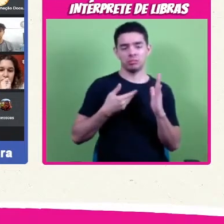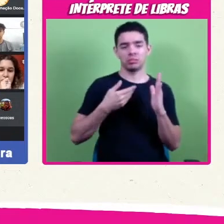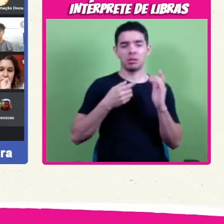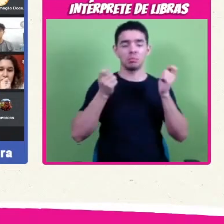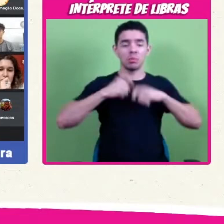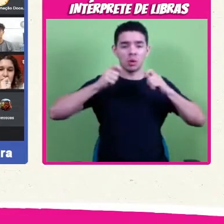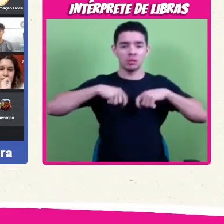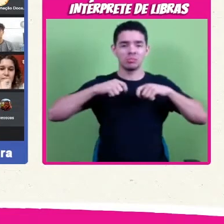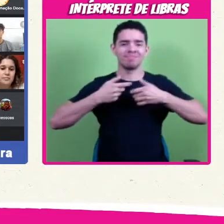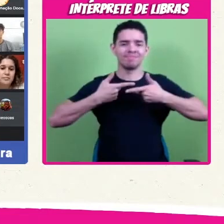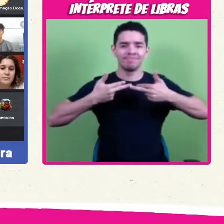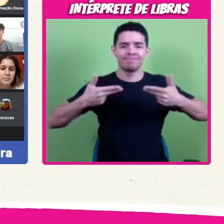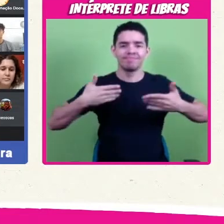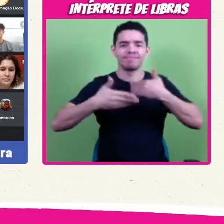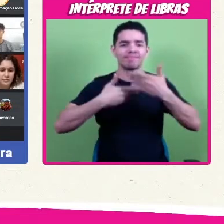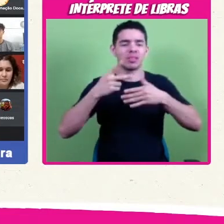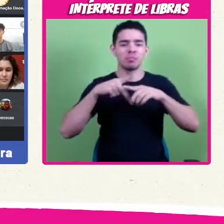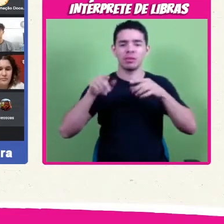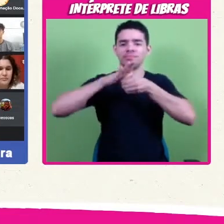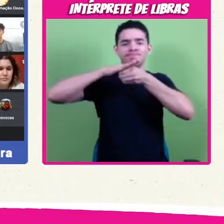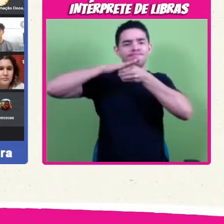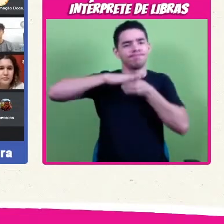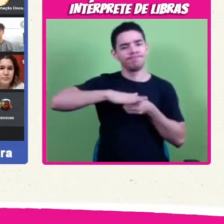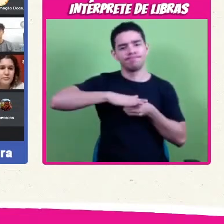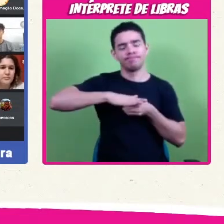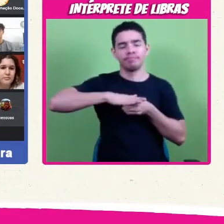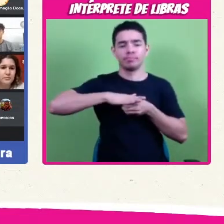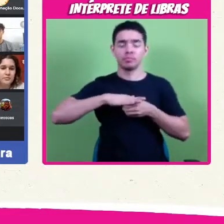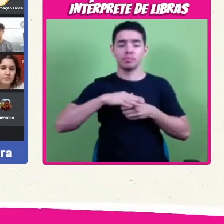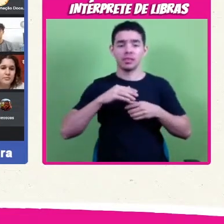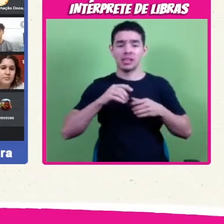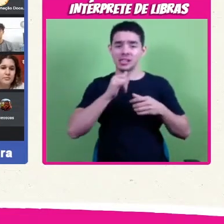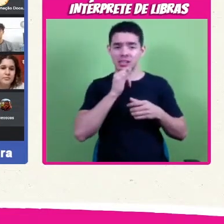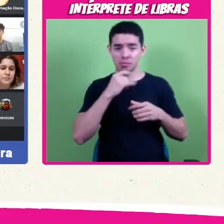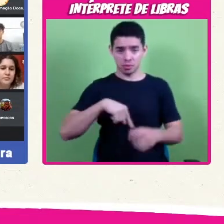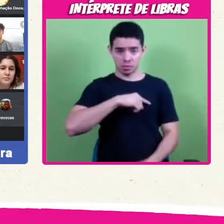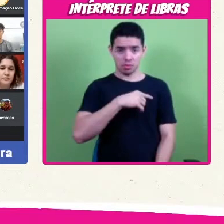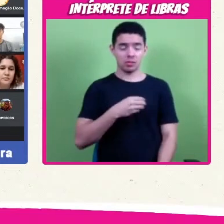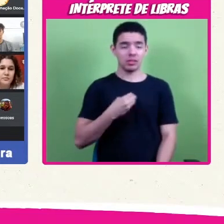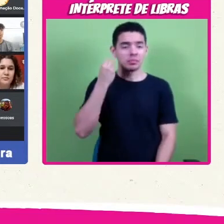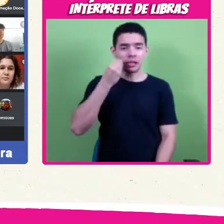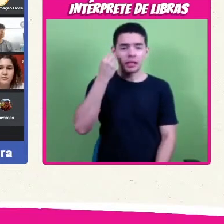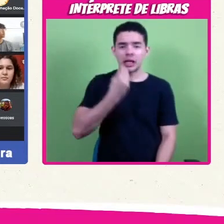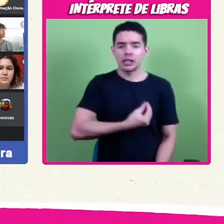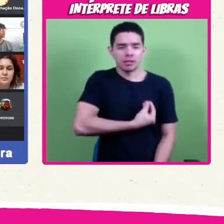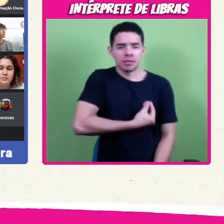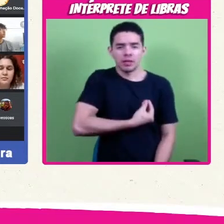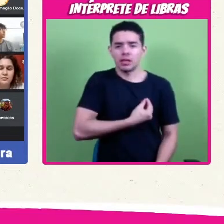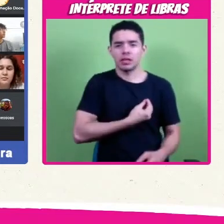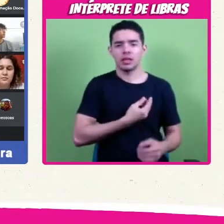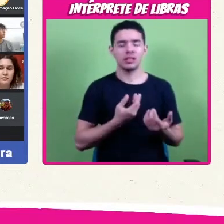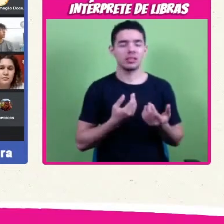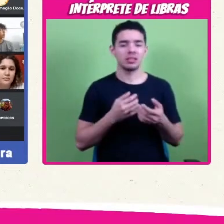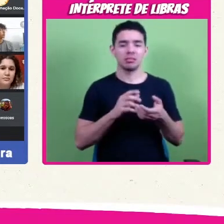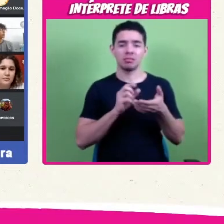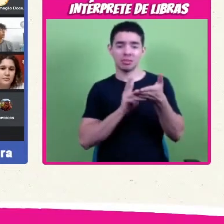são de alguma maneira escondidas, porque a nossa vivência acaba se sobressaltando em torno das nossas